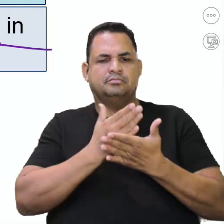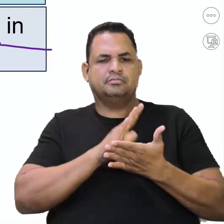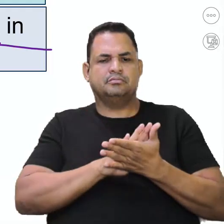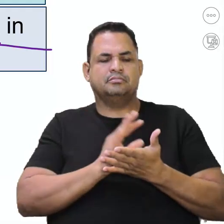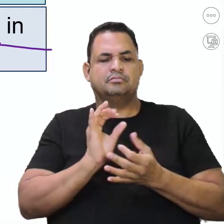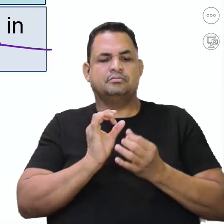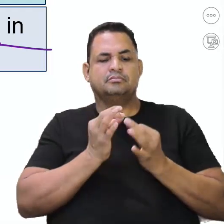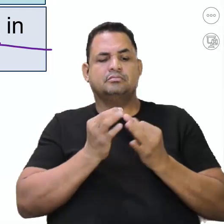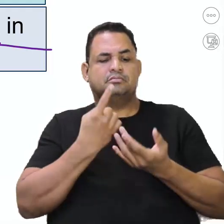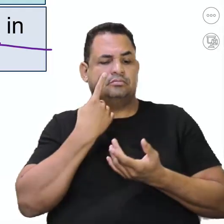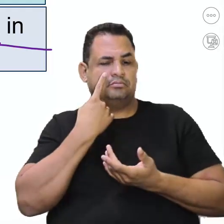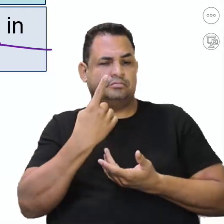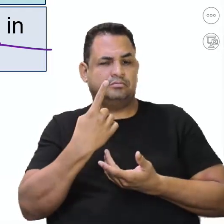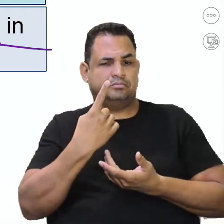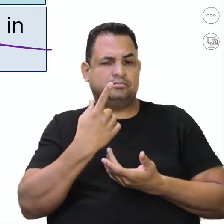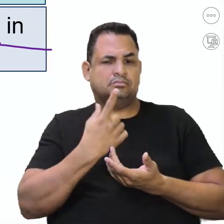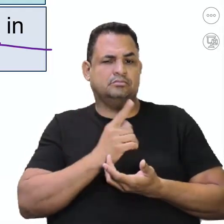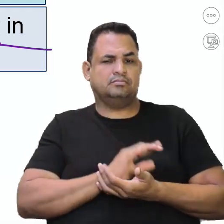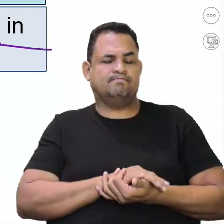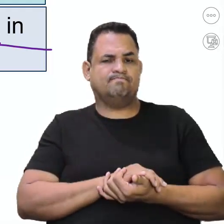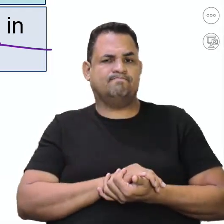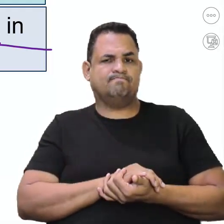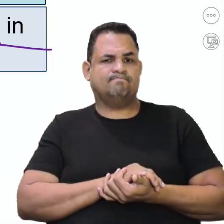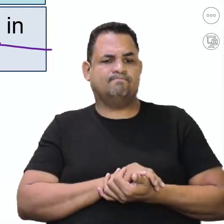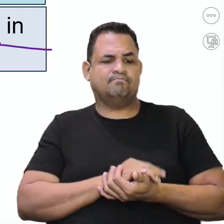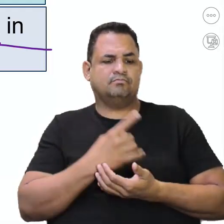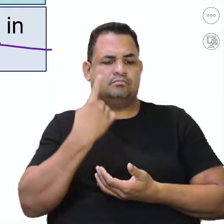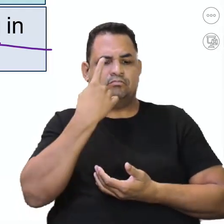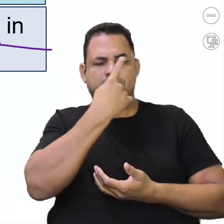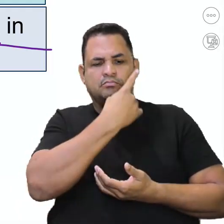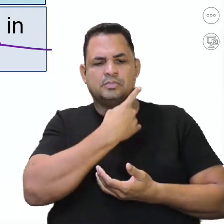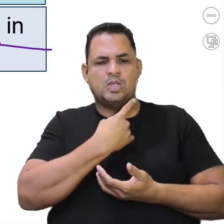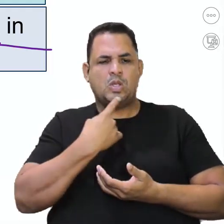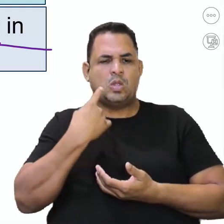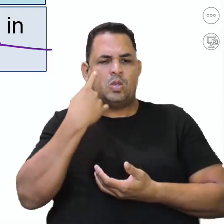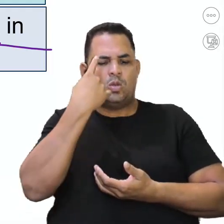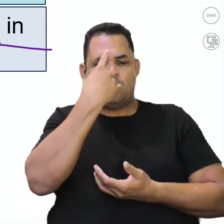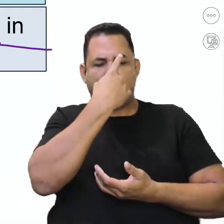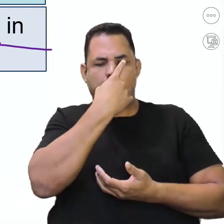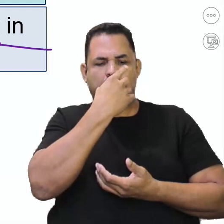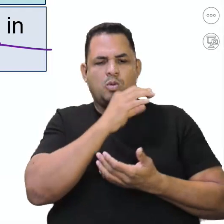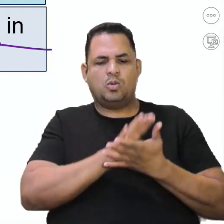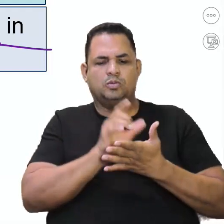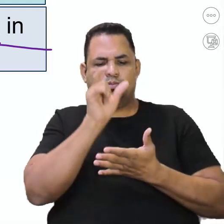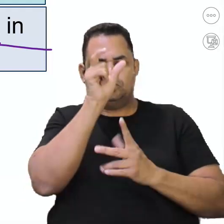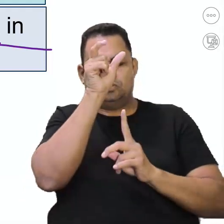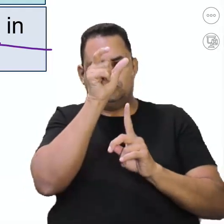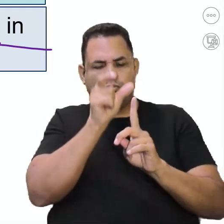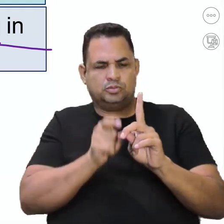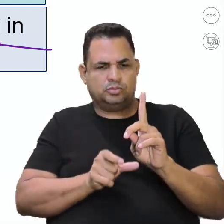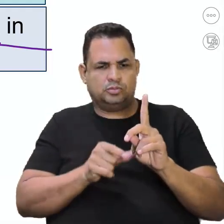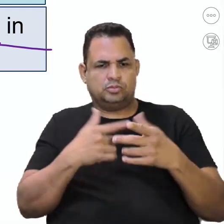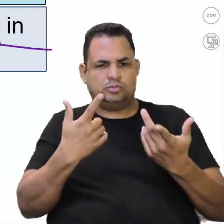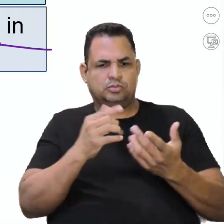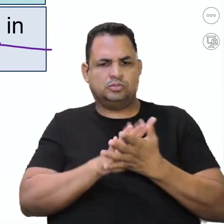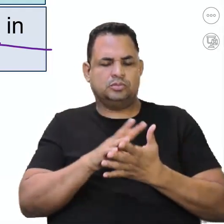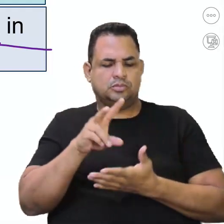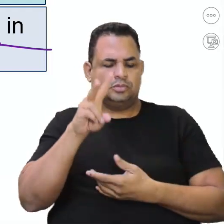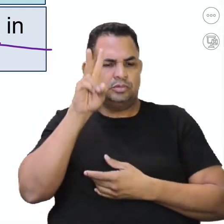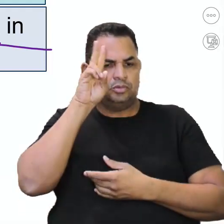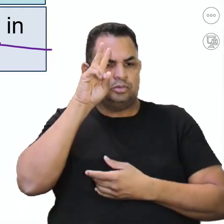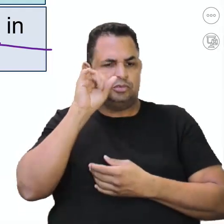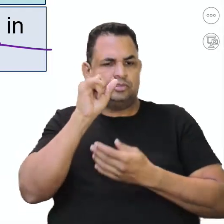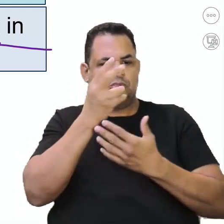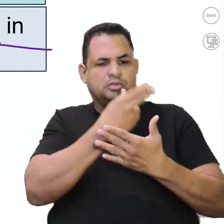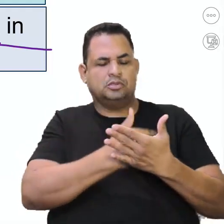interpretar apenas olhando para o semblante da personagem no comic strip, né, Illustrated Story, né, na